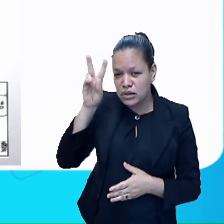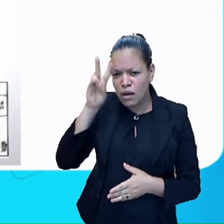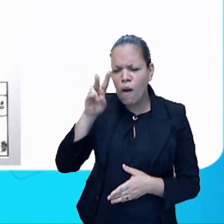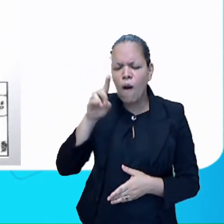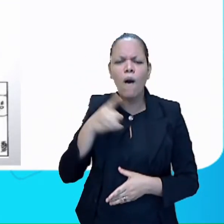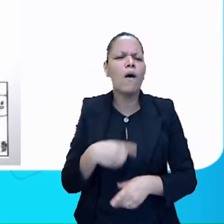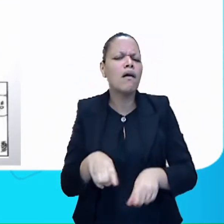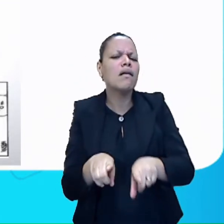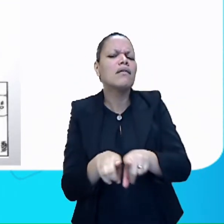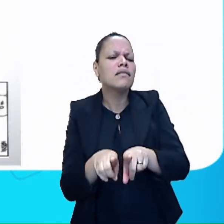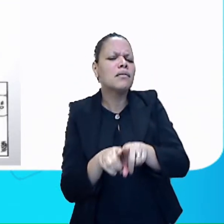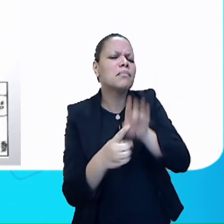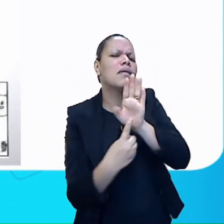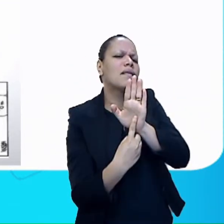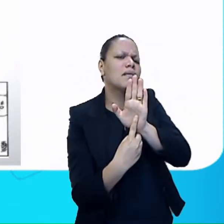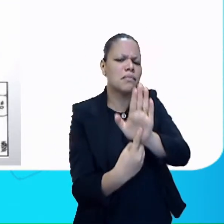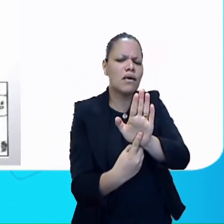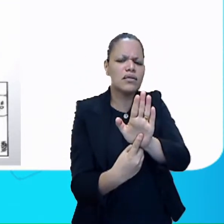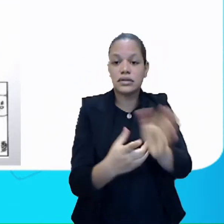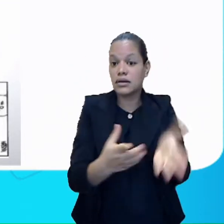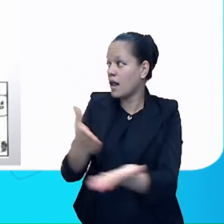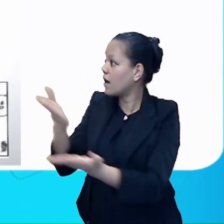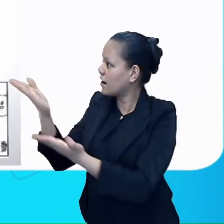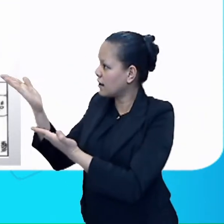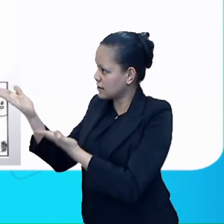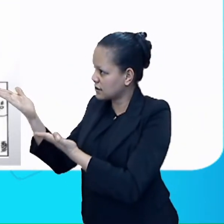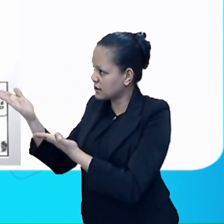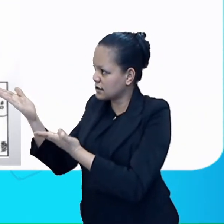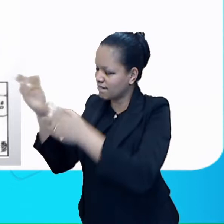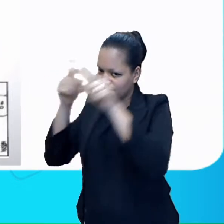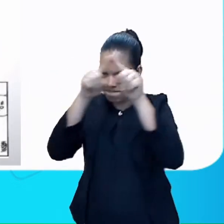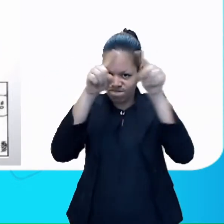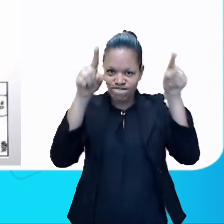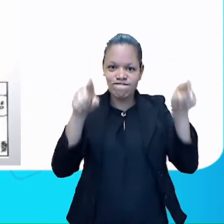olha como ela é exposta, tá vendo? Os quadrinhos aqui.